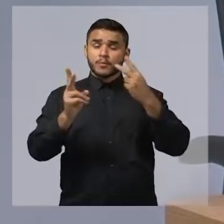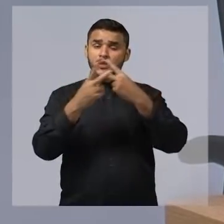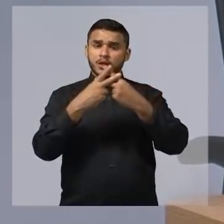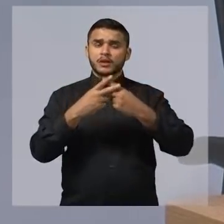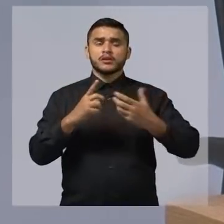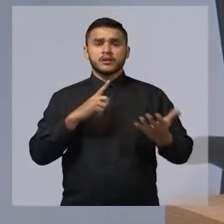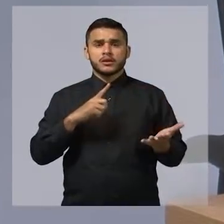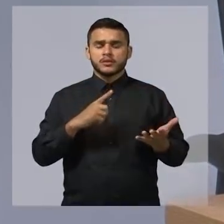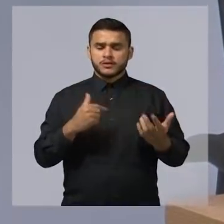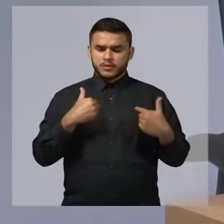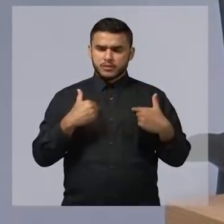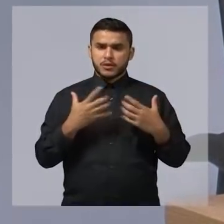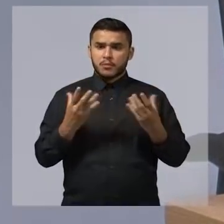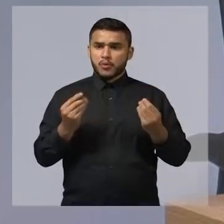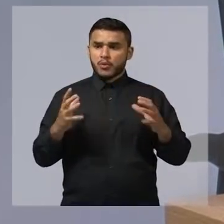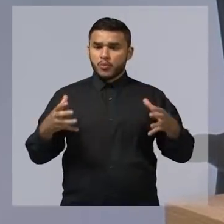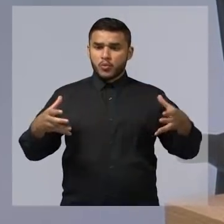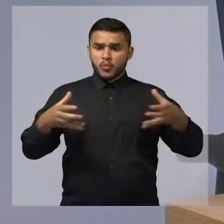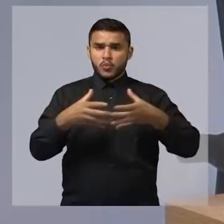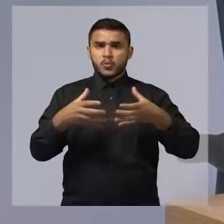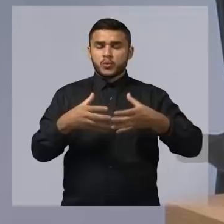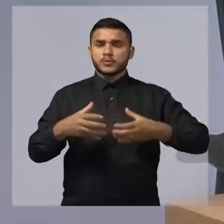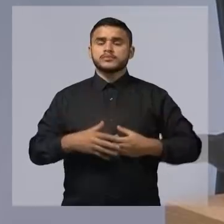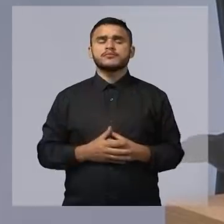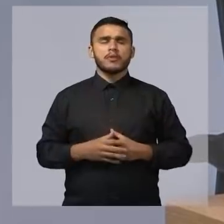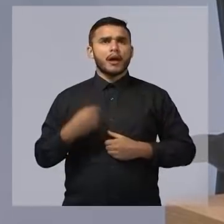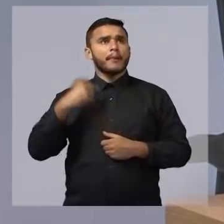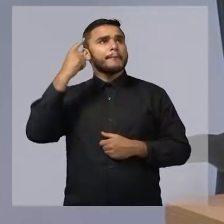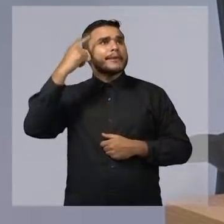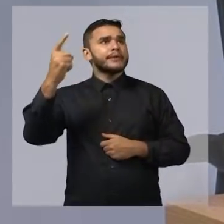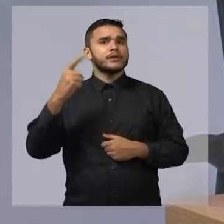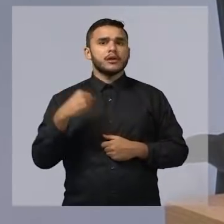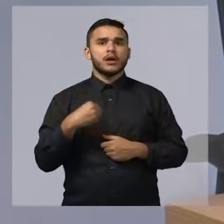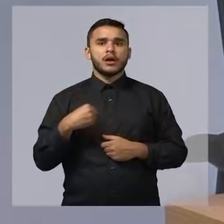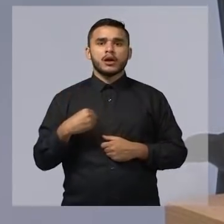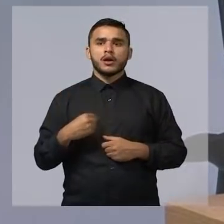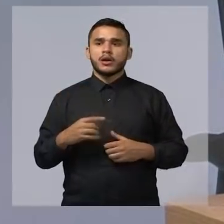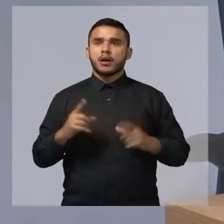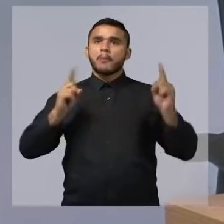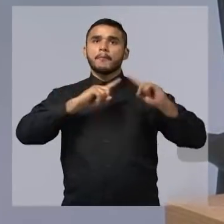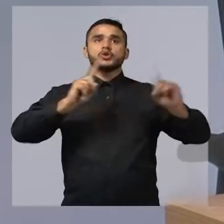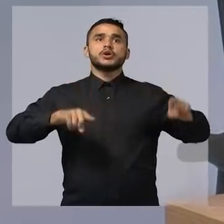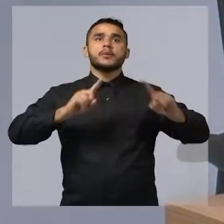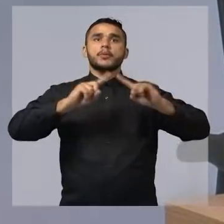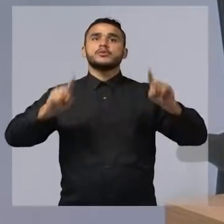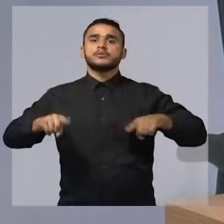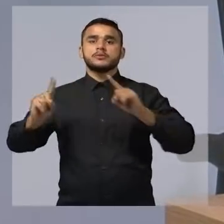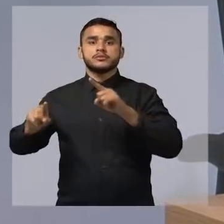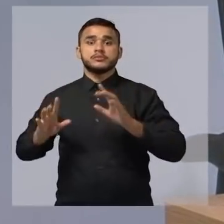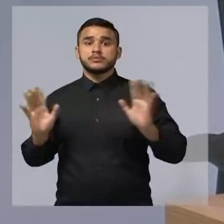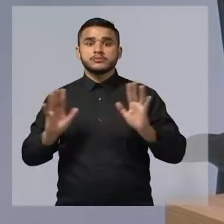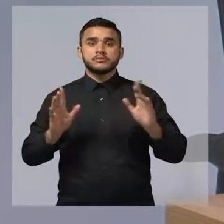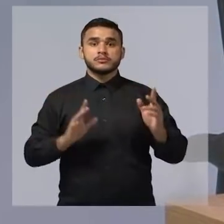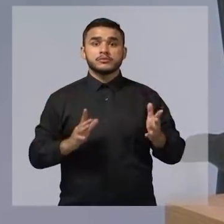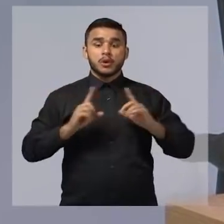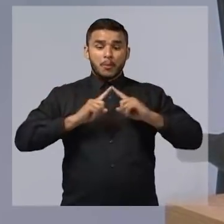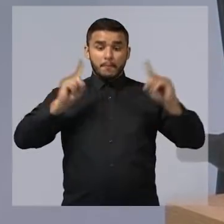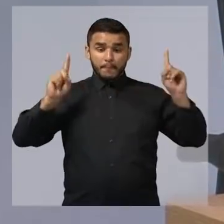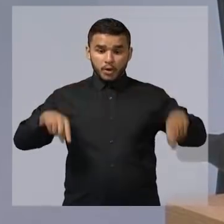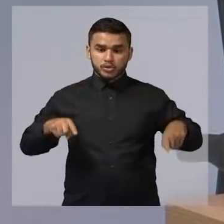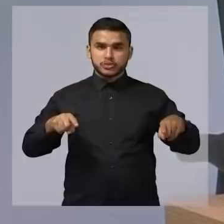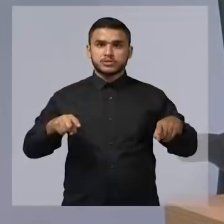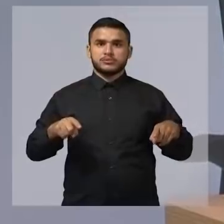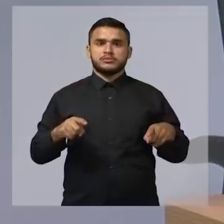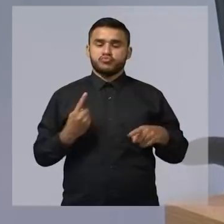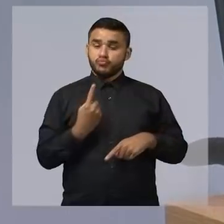macro. Porque esse negócio micro, igual eu falei, eu não quero 800 mil projetos. Eu quero um projeto com 800 mil presos, trabalhando nele. Ou seja, isso que é